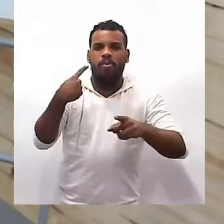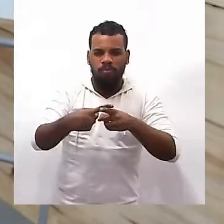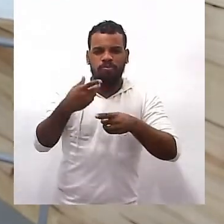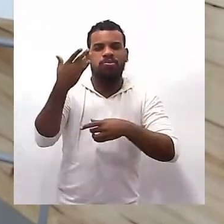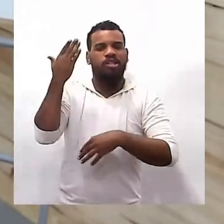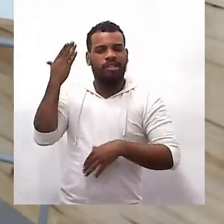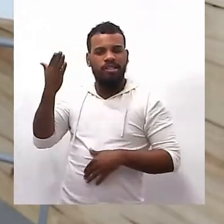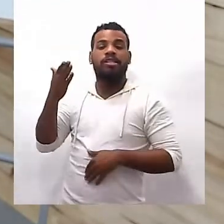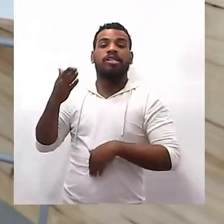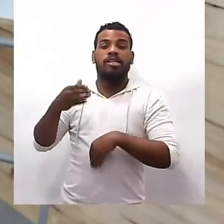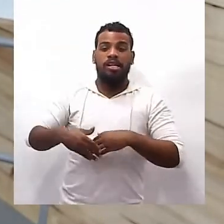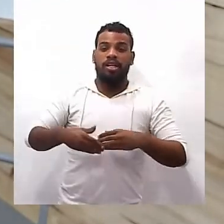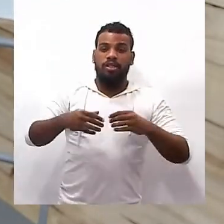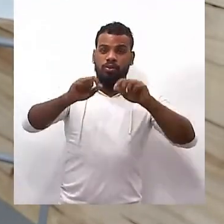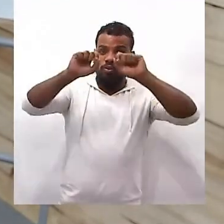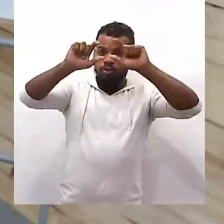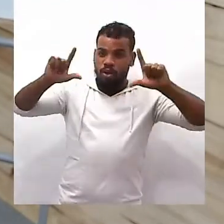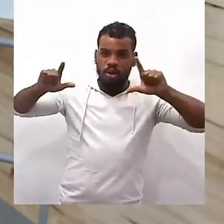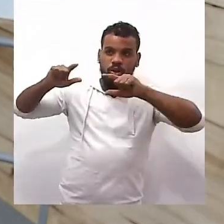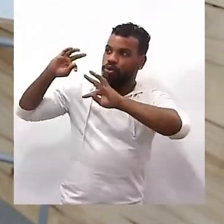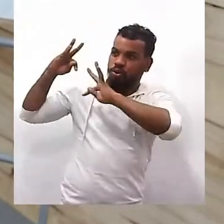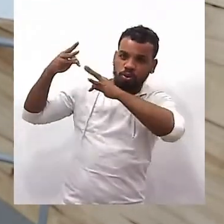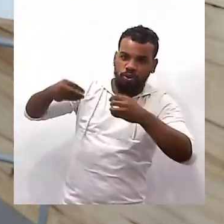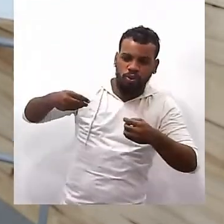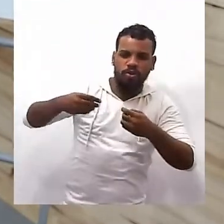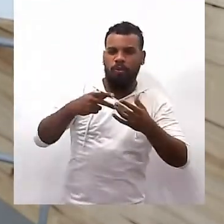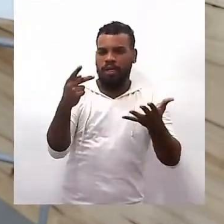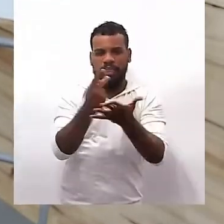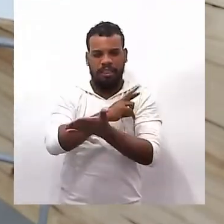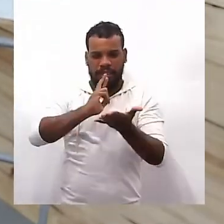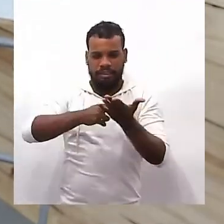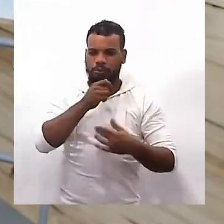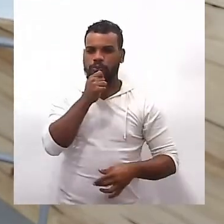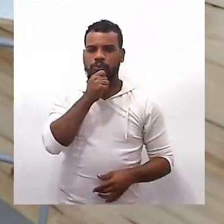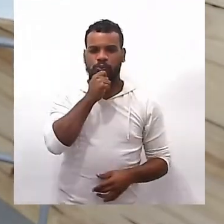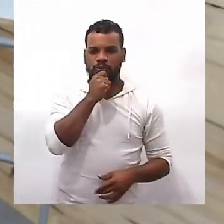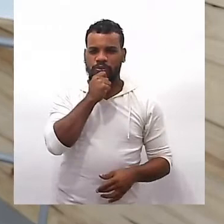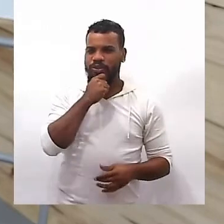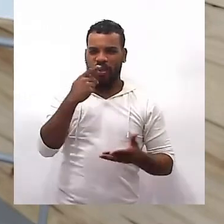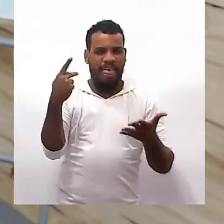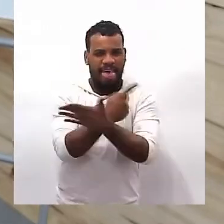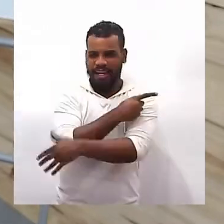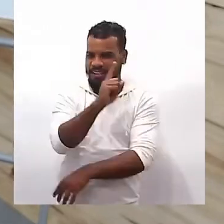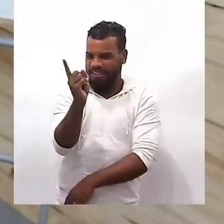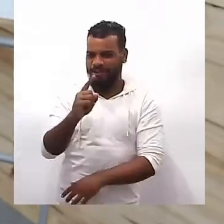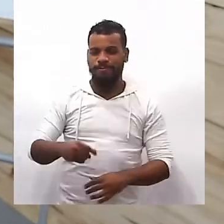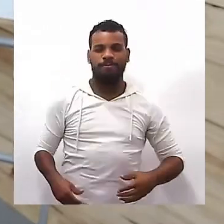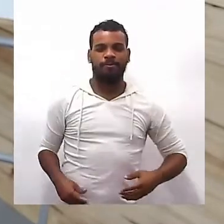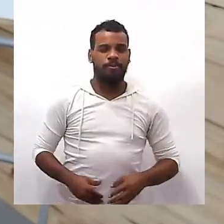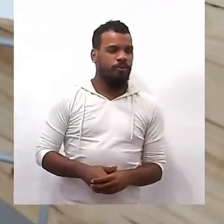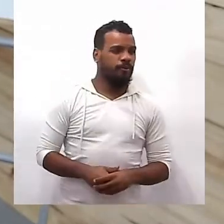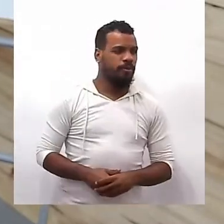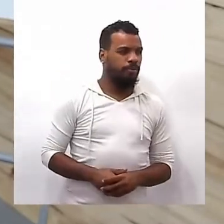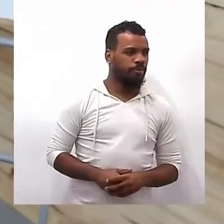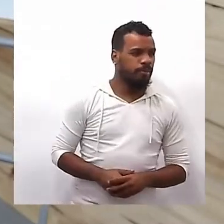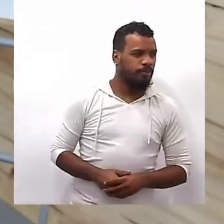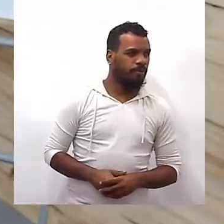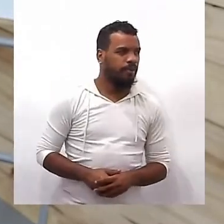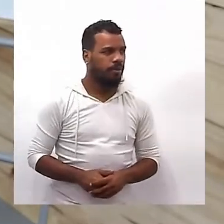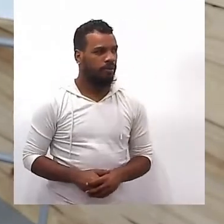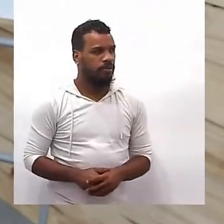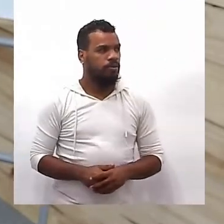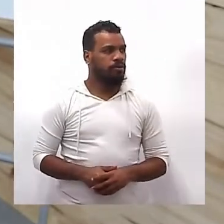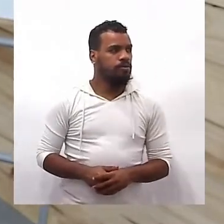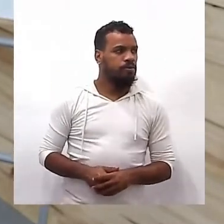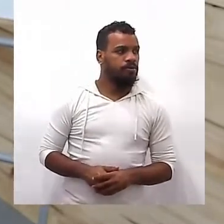esse quadrozinho aí, tu não erra questão nenhuma de fermentação alcoólica. Agora tem um detalhe, tá? Lembrem que quando você pega